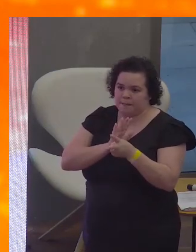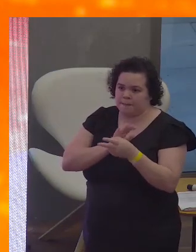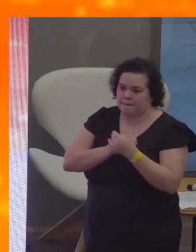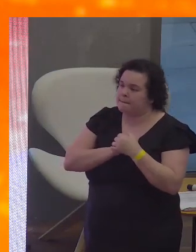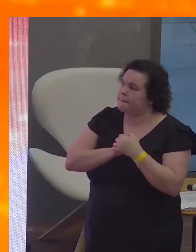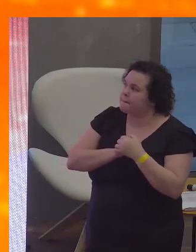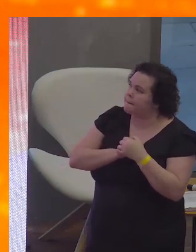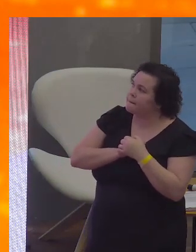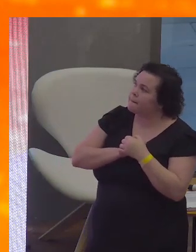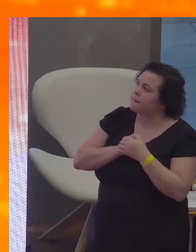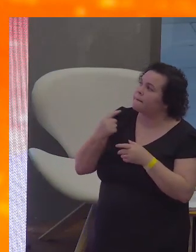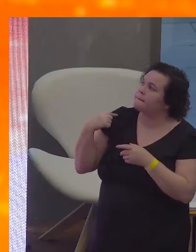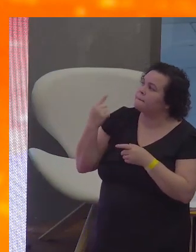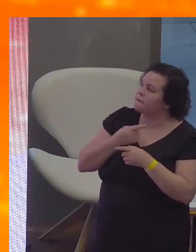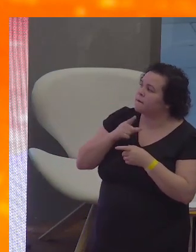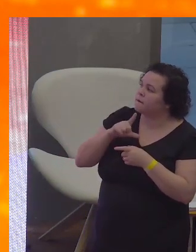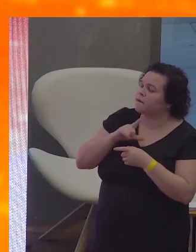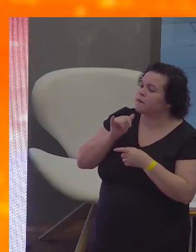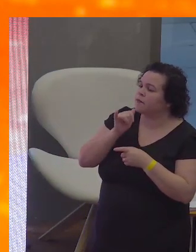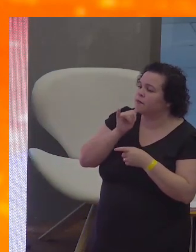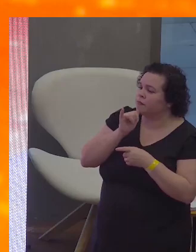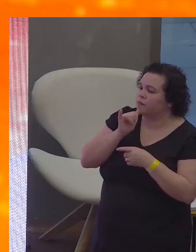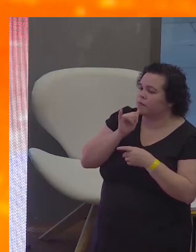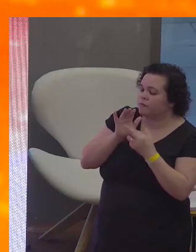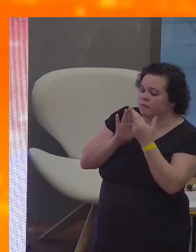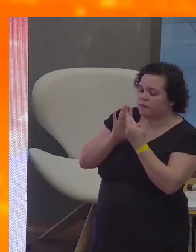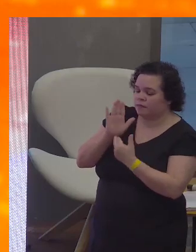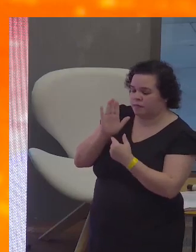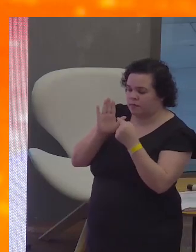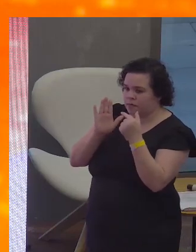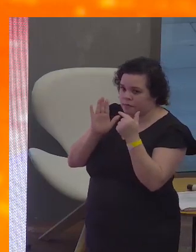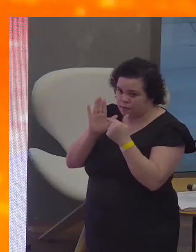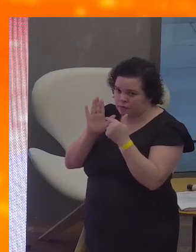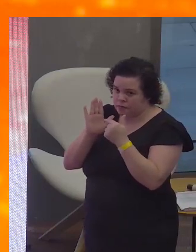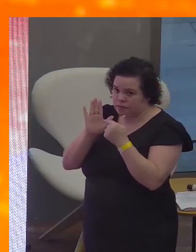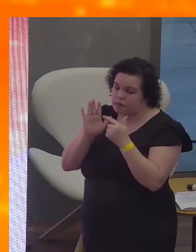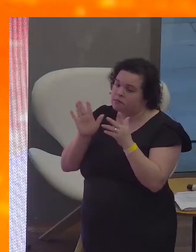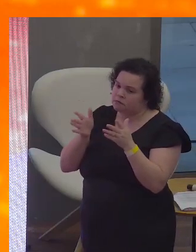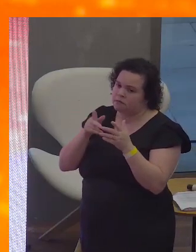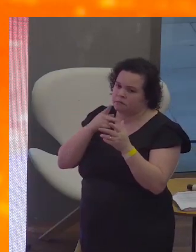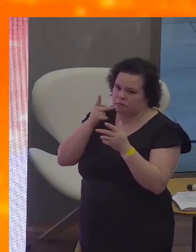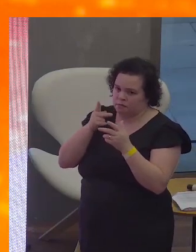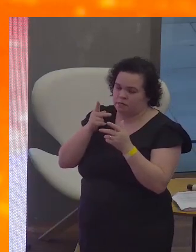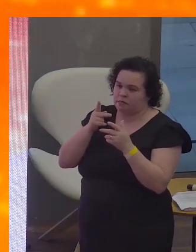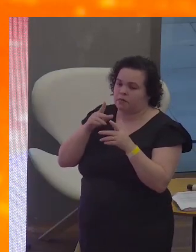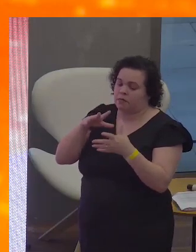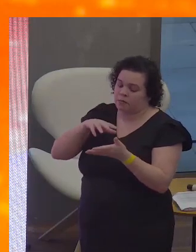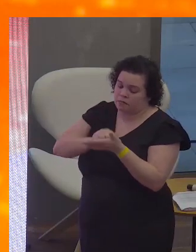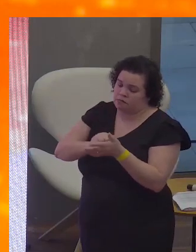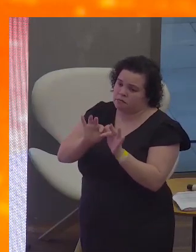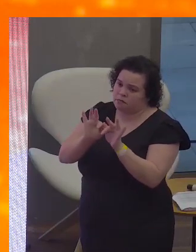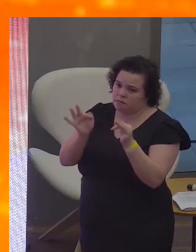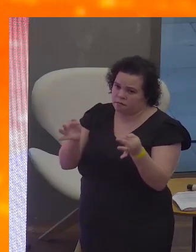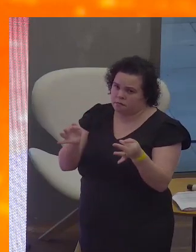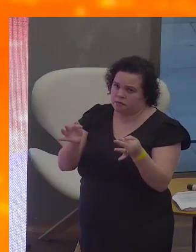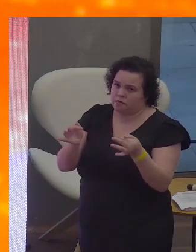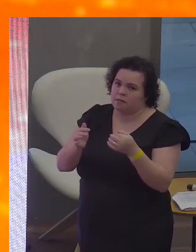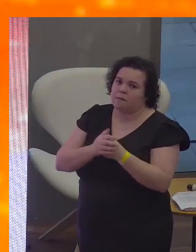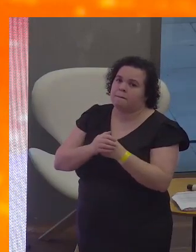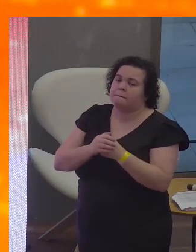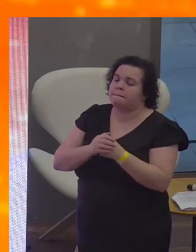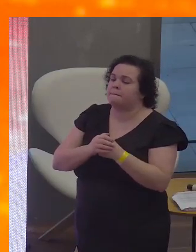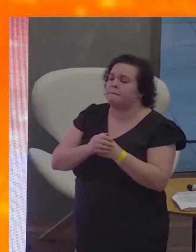E aí, o que a gente tem, por exemplo, de regulamentação? Né? Como eu disse, a forma de registro é muito simples.